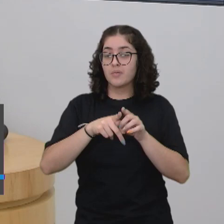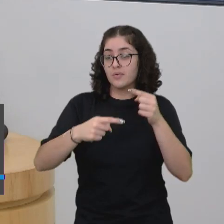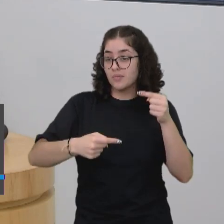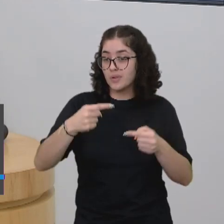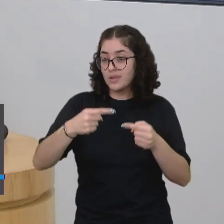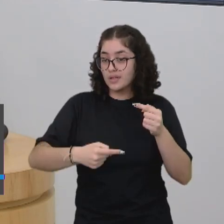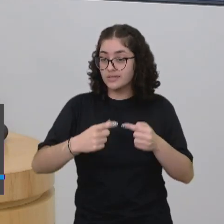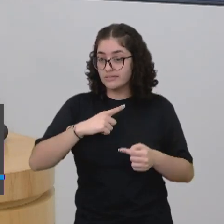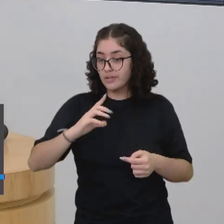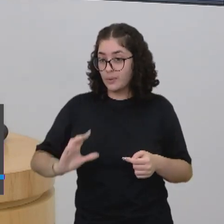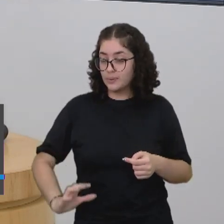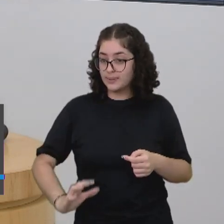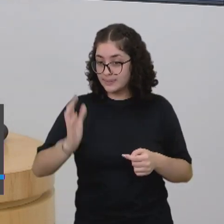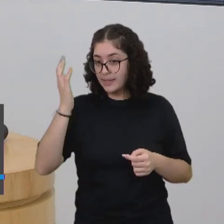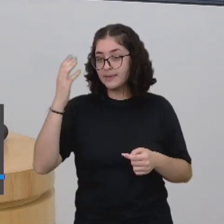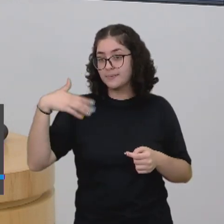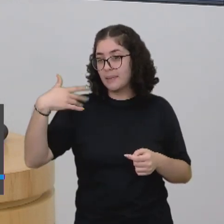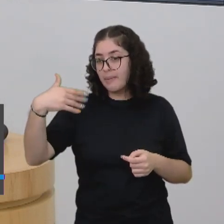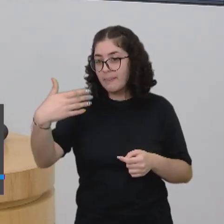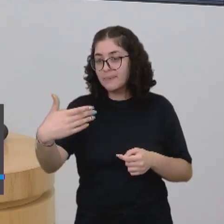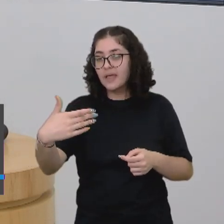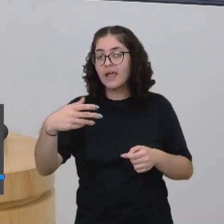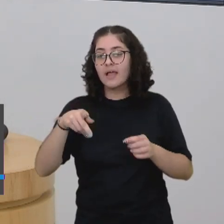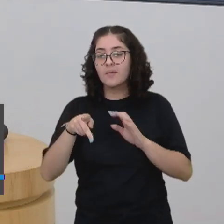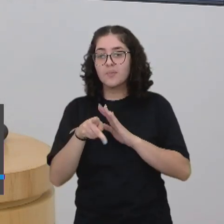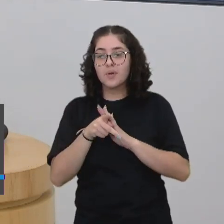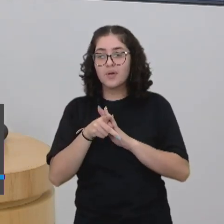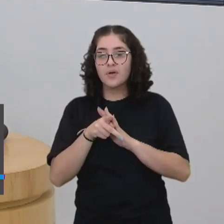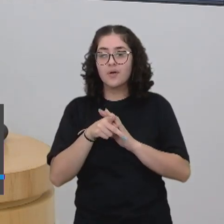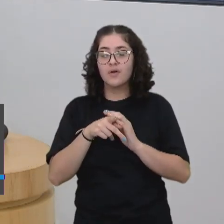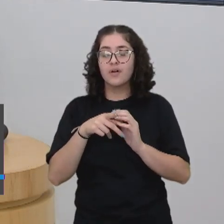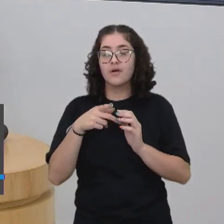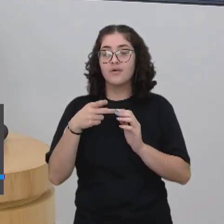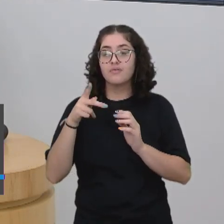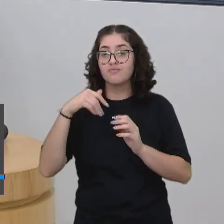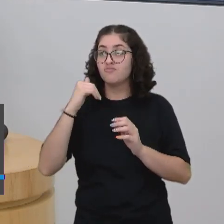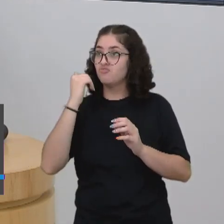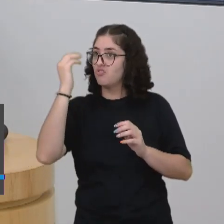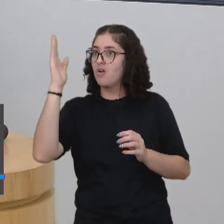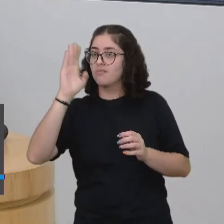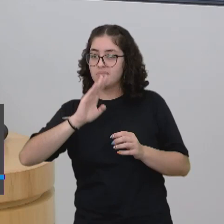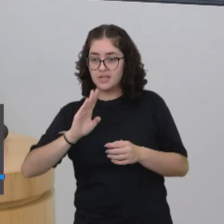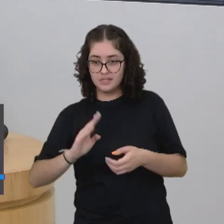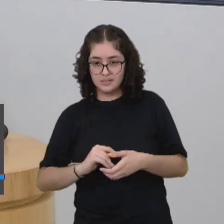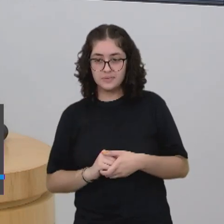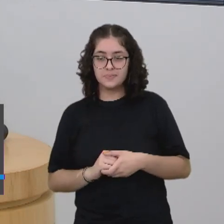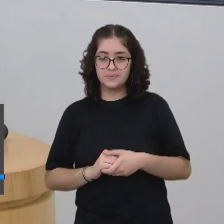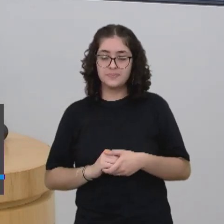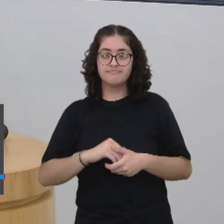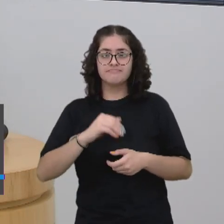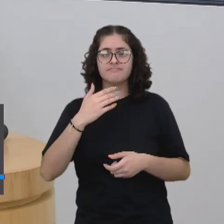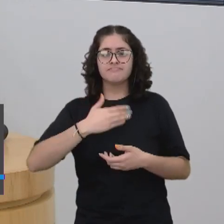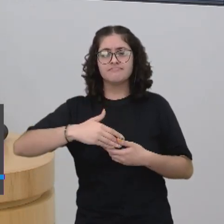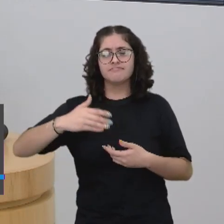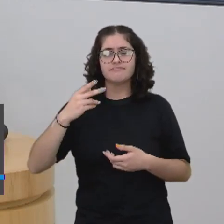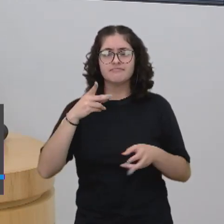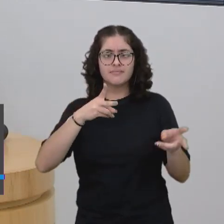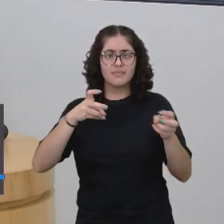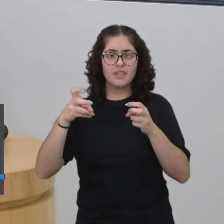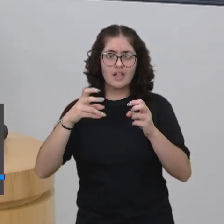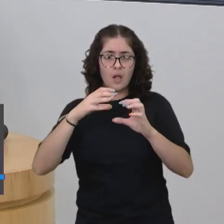vêm acontecendo há vários anos, e aí são processos políticos internacionais, a gente começa a ver que